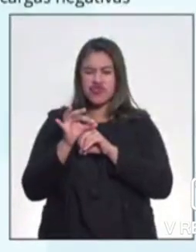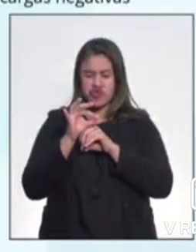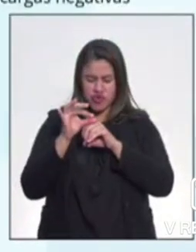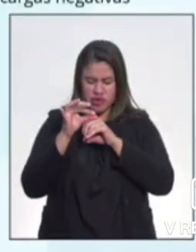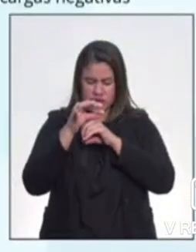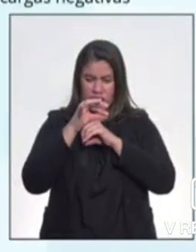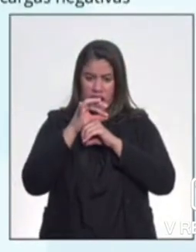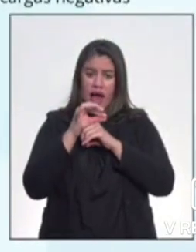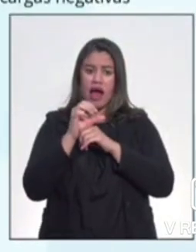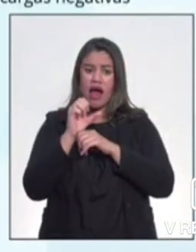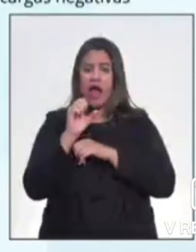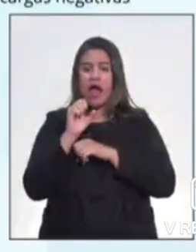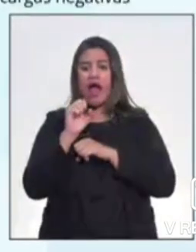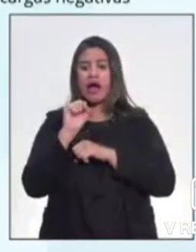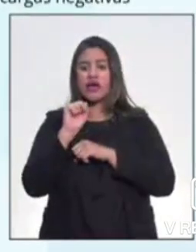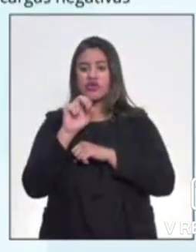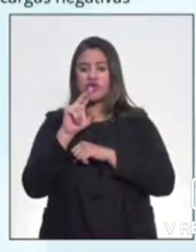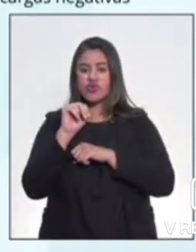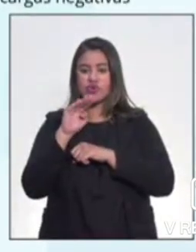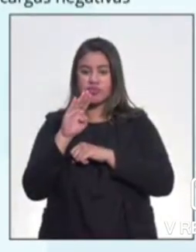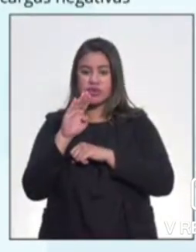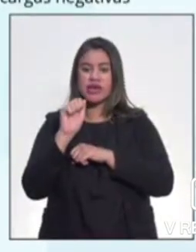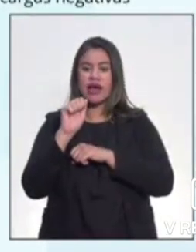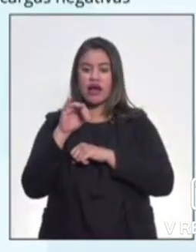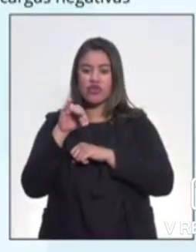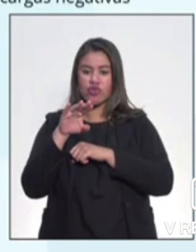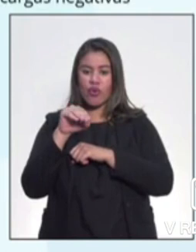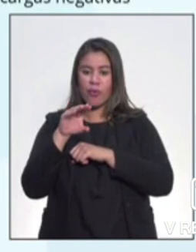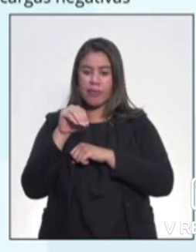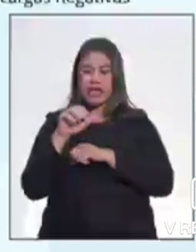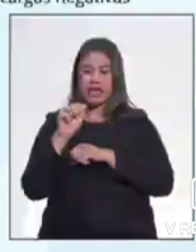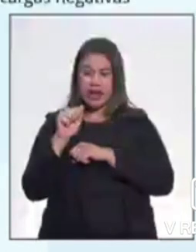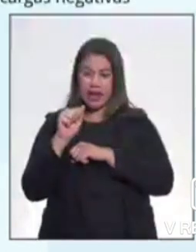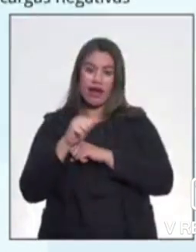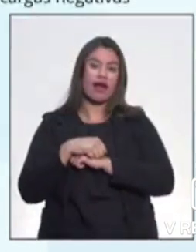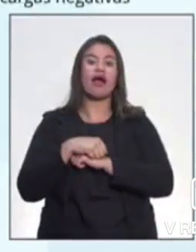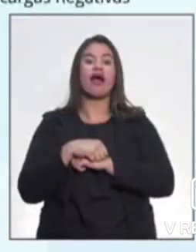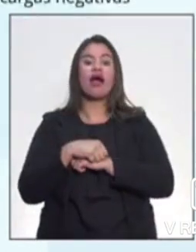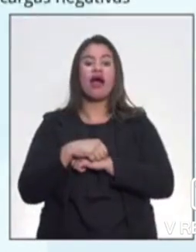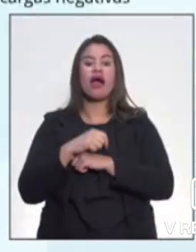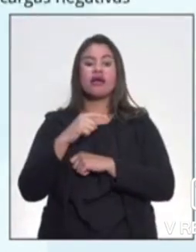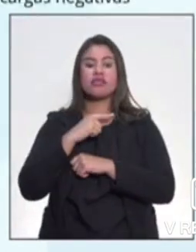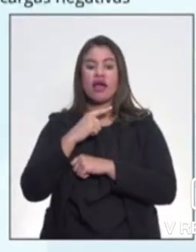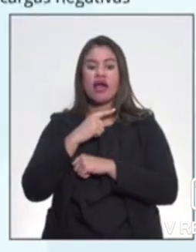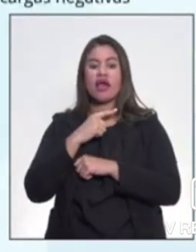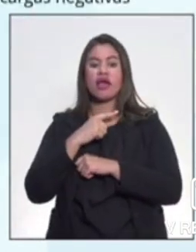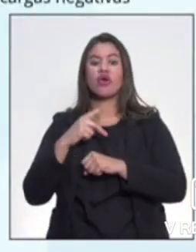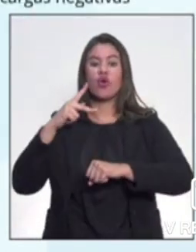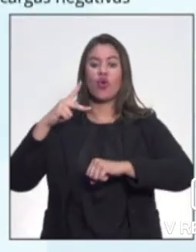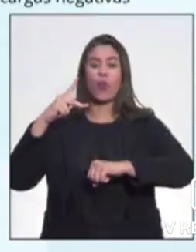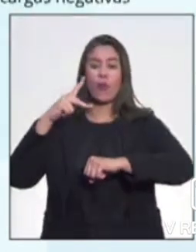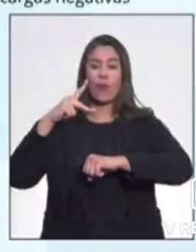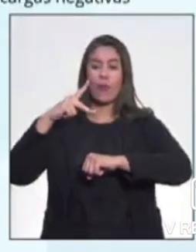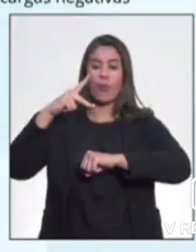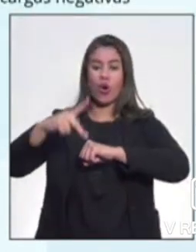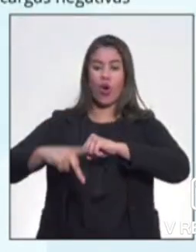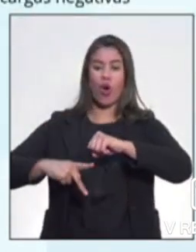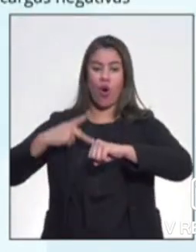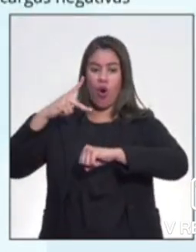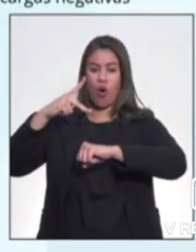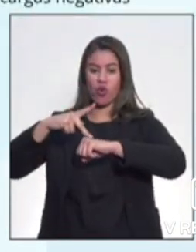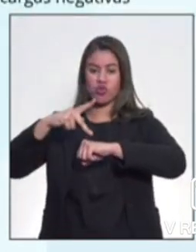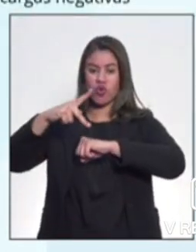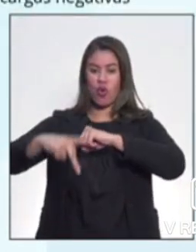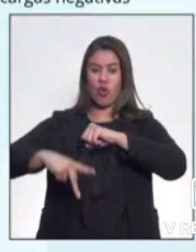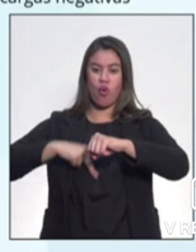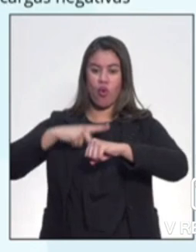vídeo, que são quem? Os prótons, os nêutrons, que estão no núcleo do átomo. Lembrando que o próton ele tem uma